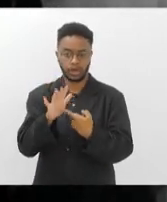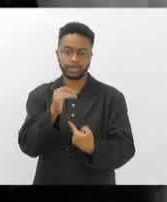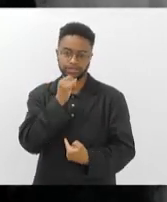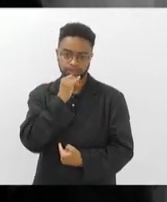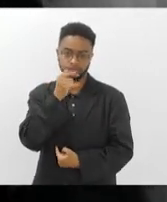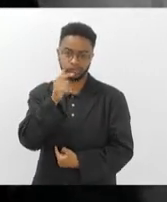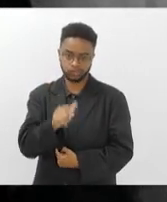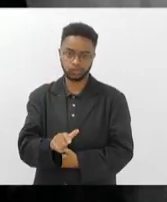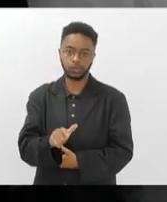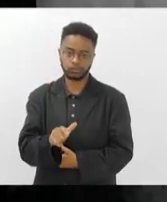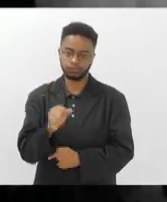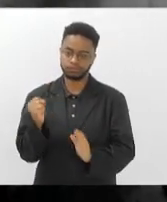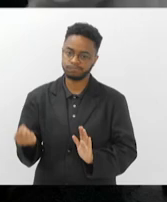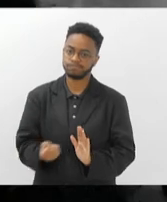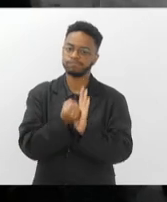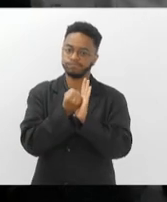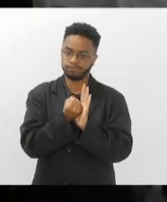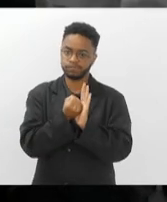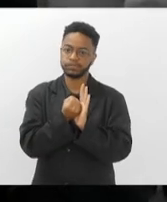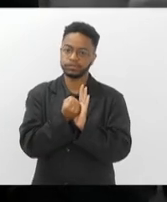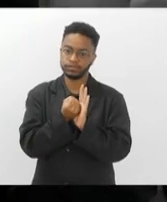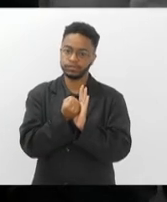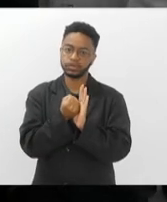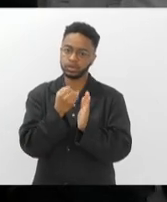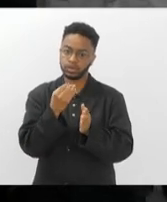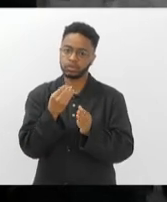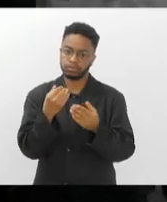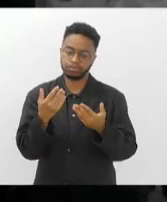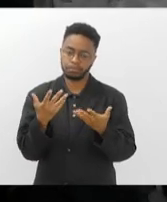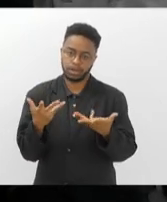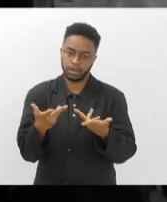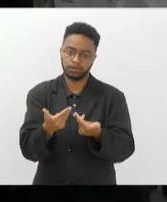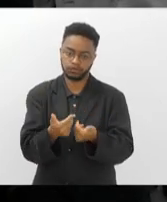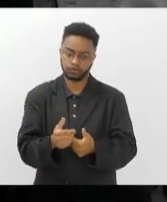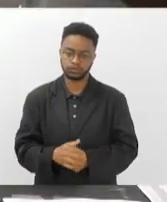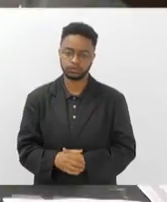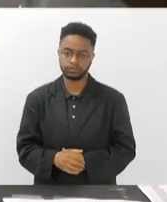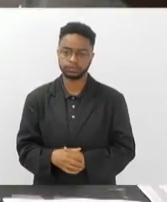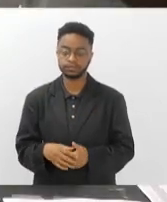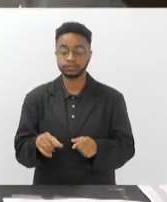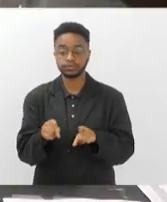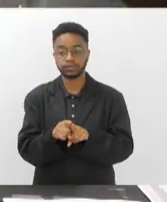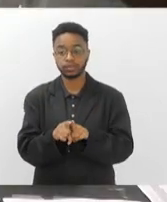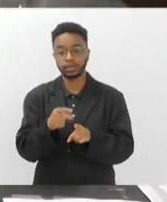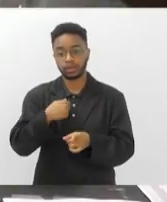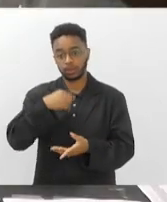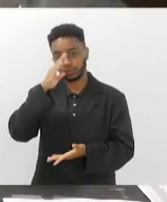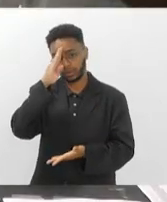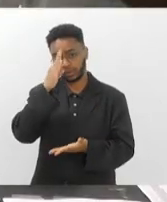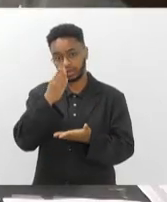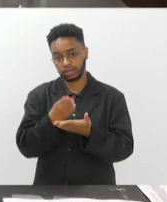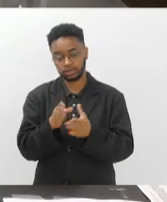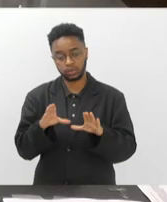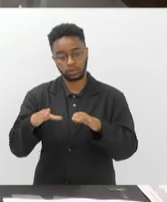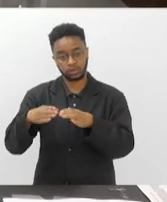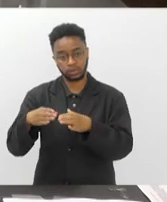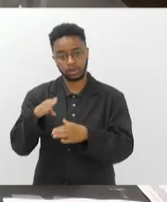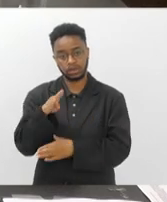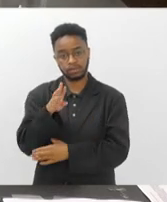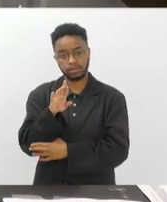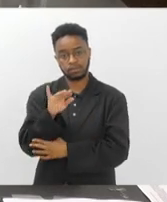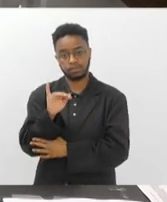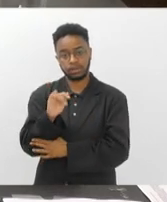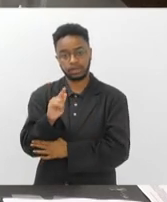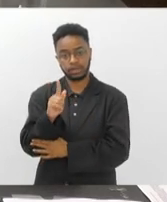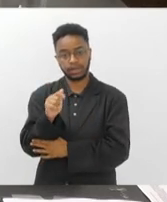um, marcante, excepcional. Também acredito nos brigadistas.